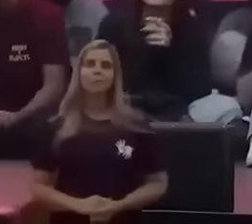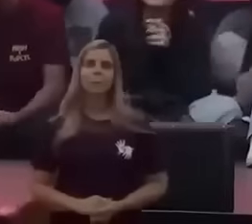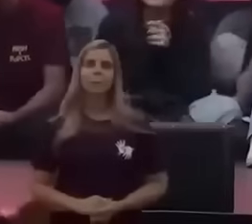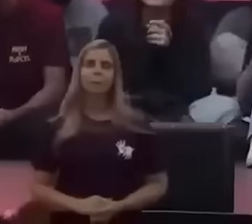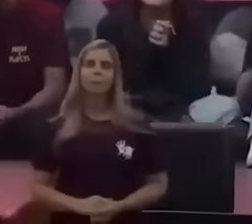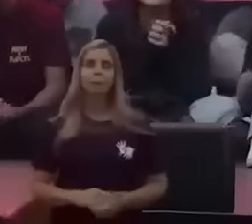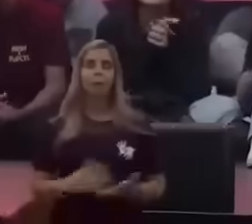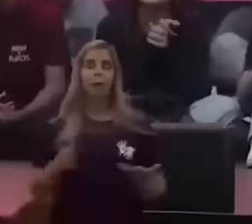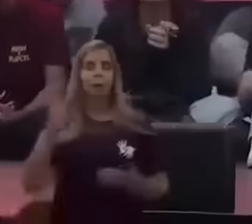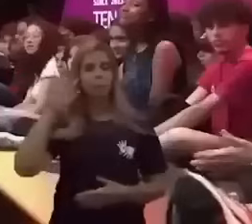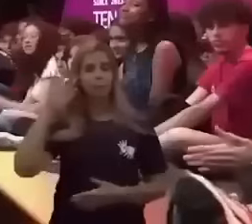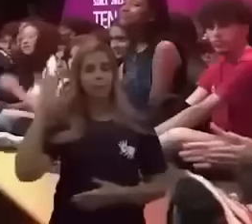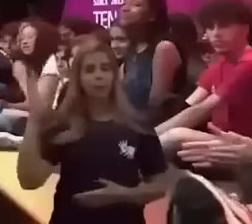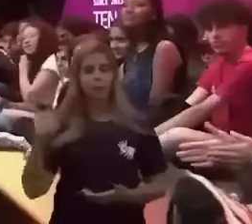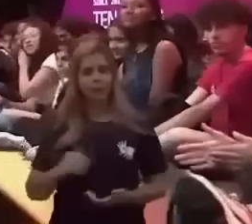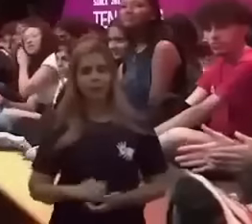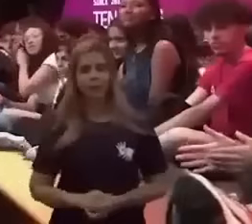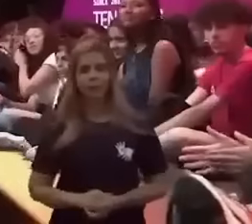Agora